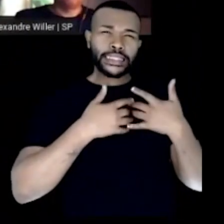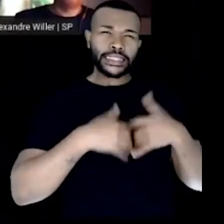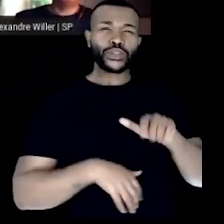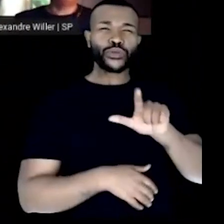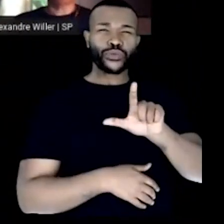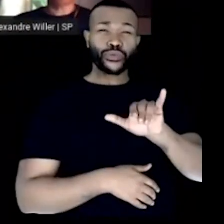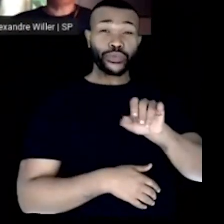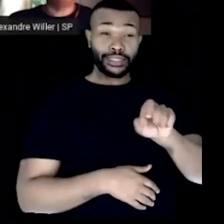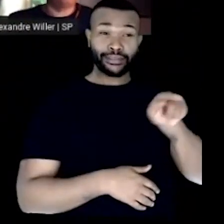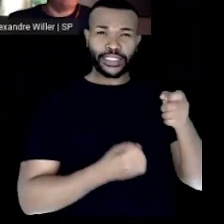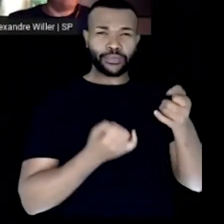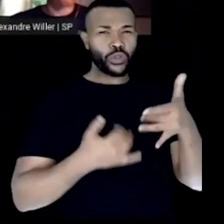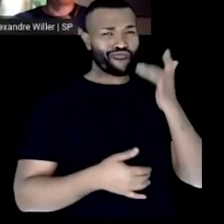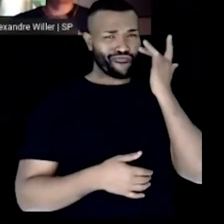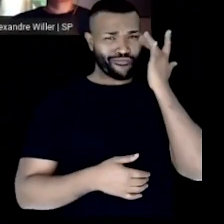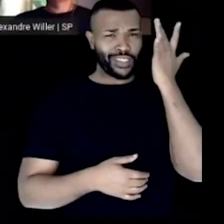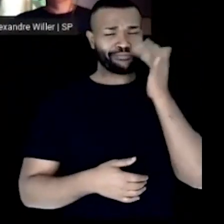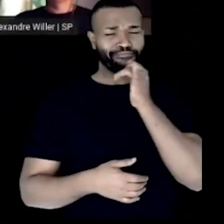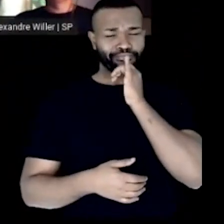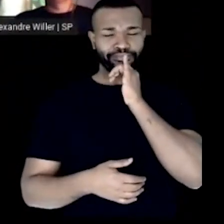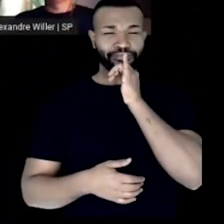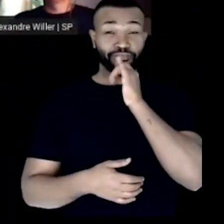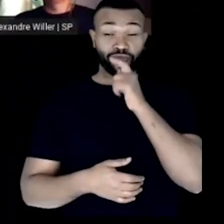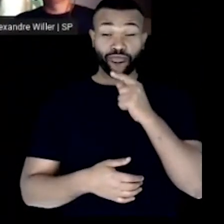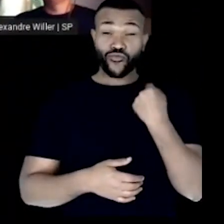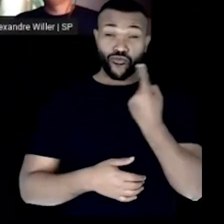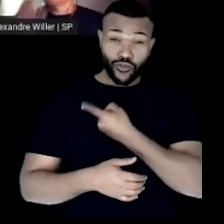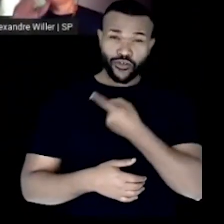né, dessa coisa até mesmo que a Luísa falou. É muito fácil, né,